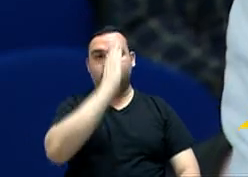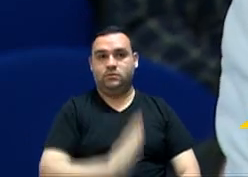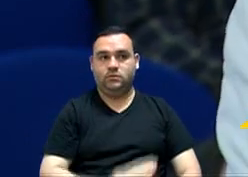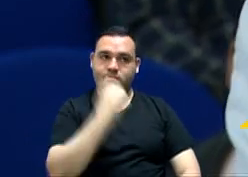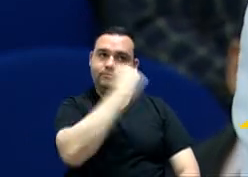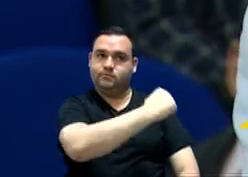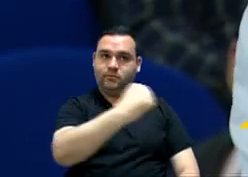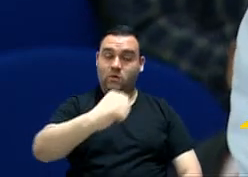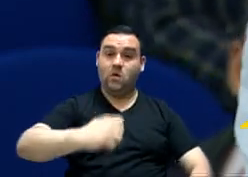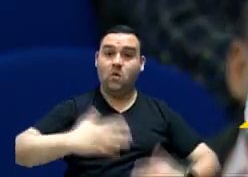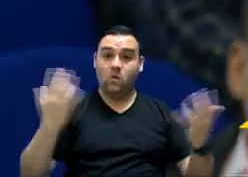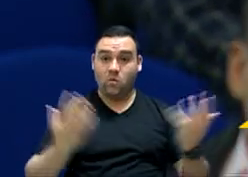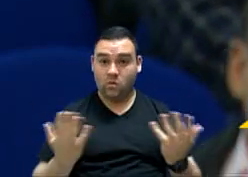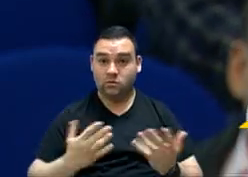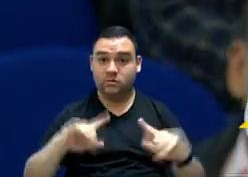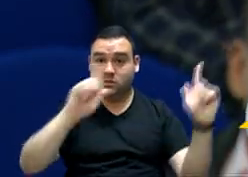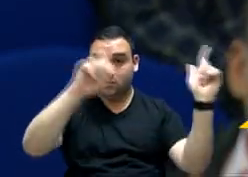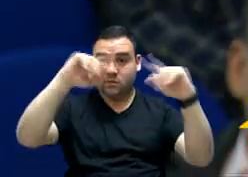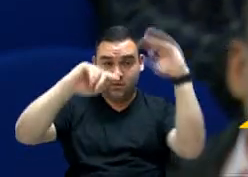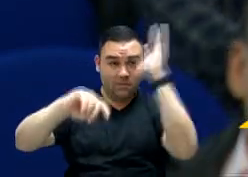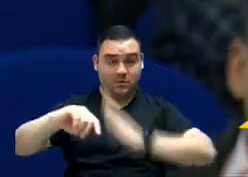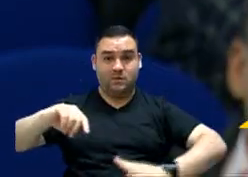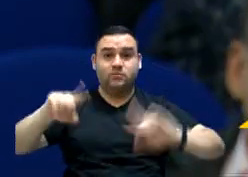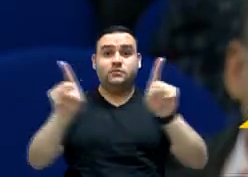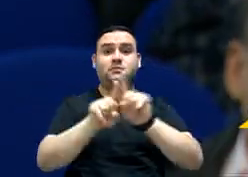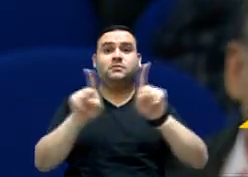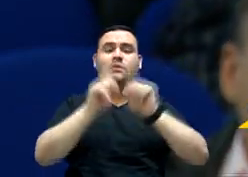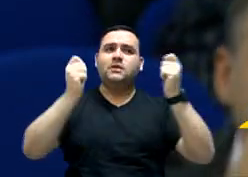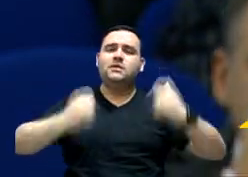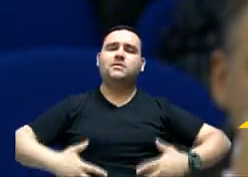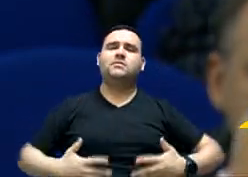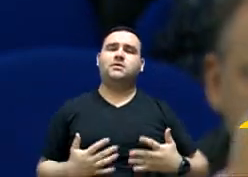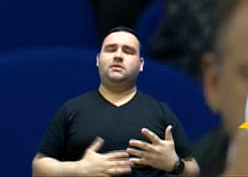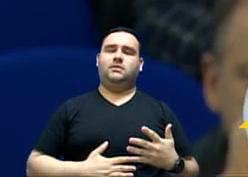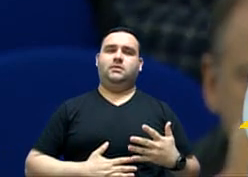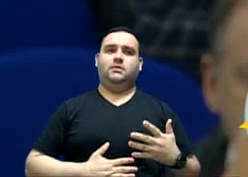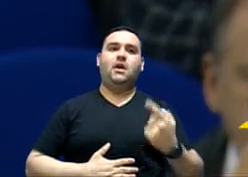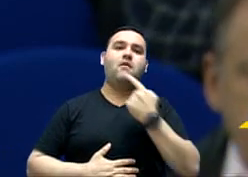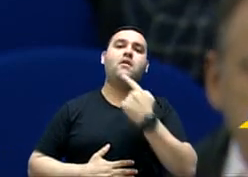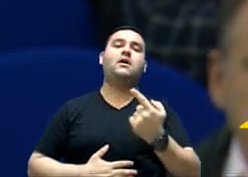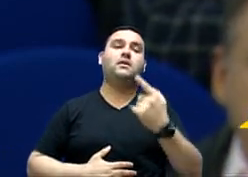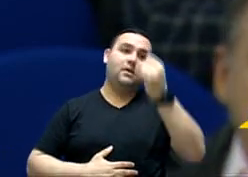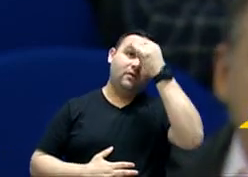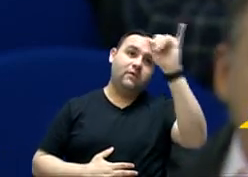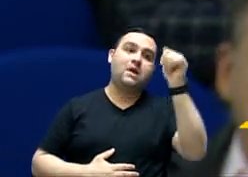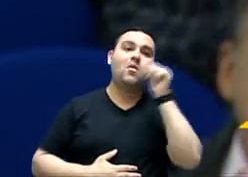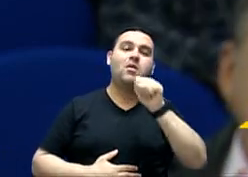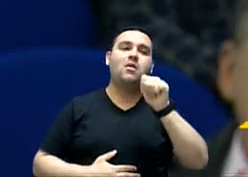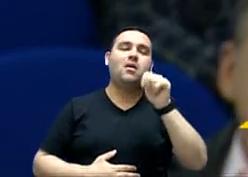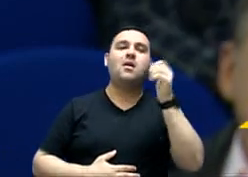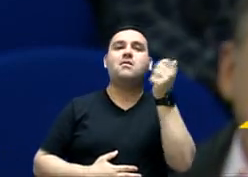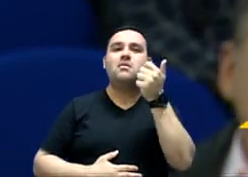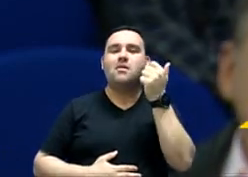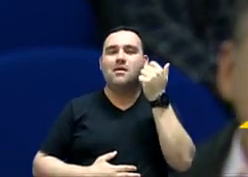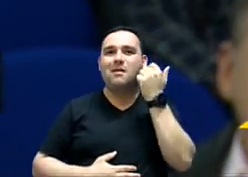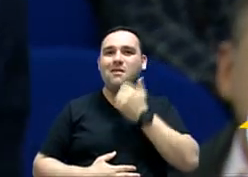esta campanha nacional que fala da campanha, fala da prevenção da violência